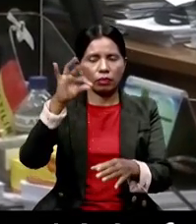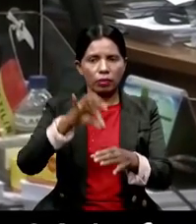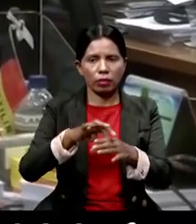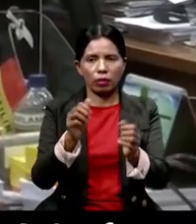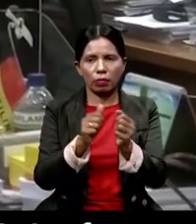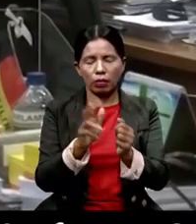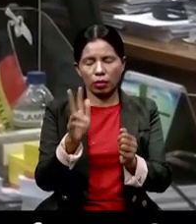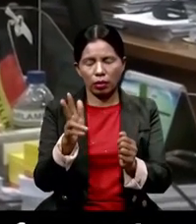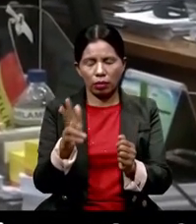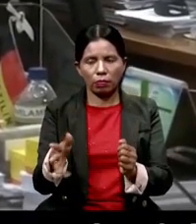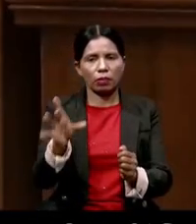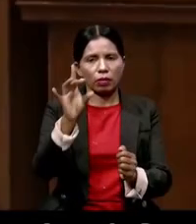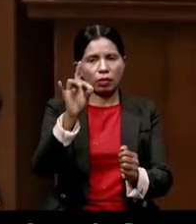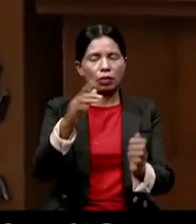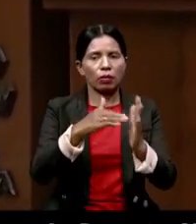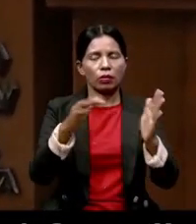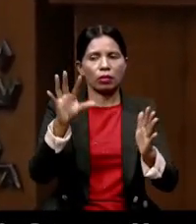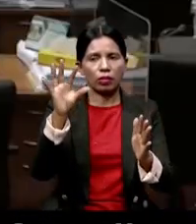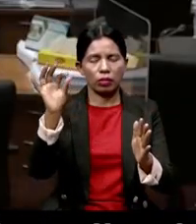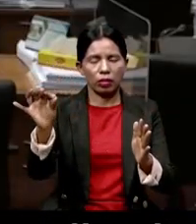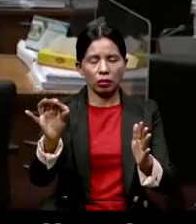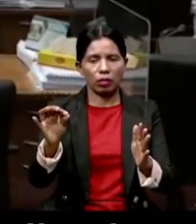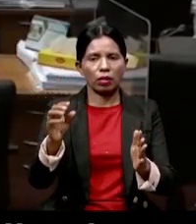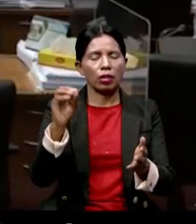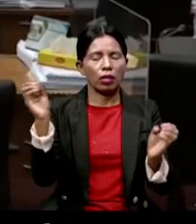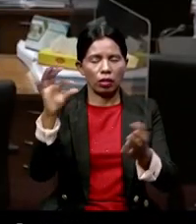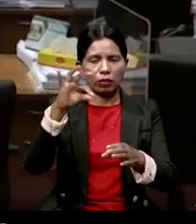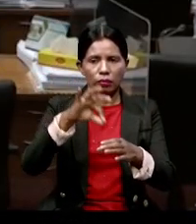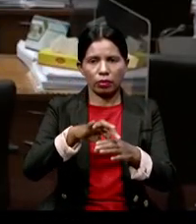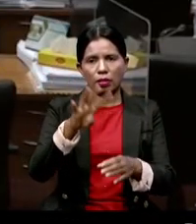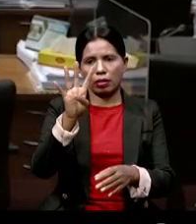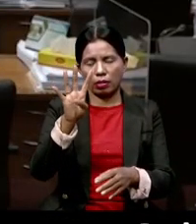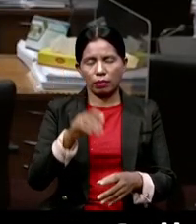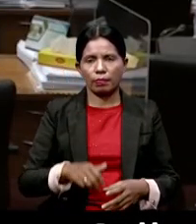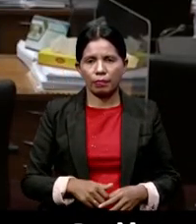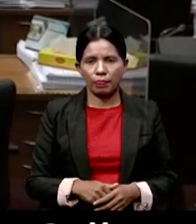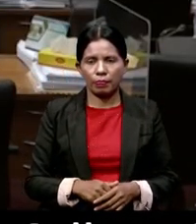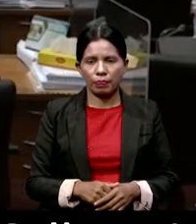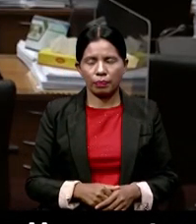nulo ressonuado, contra si, no abstenção, rat. Matheus Romário, Adair Ximenes, GMN.